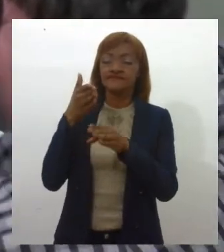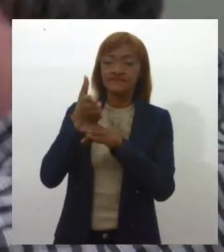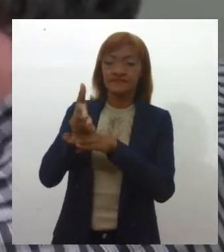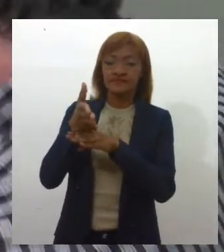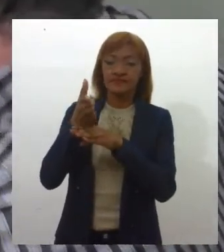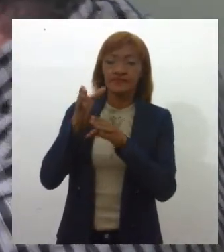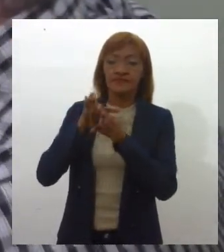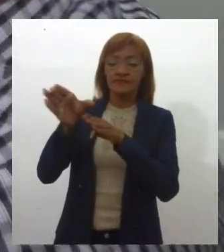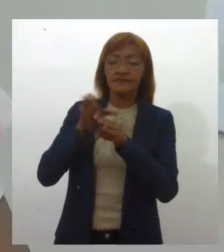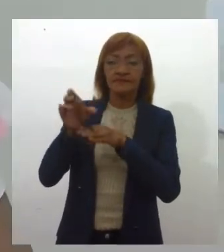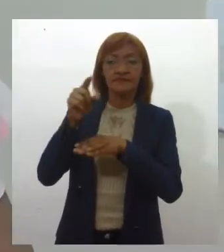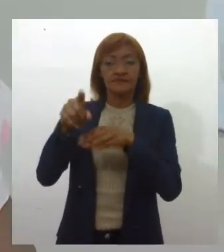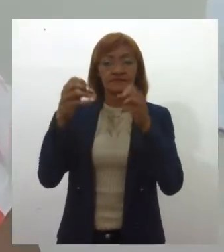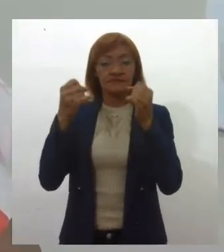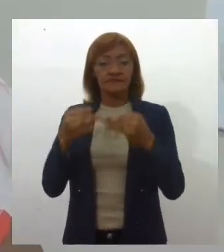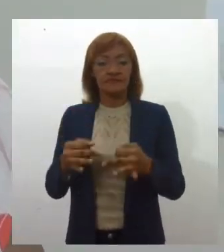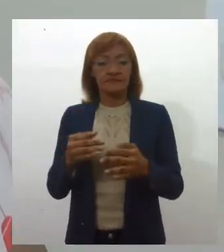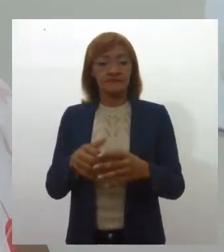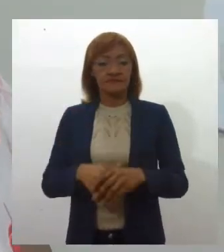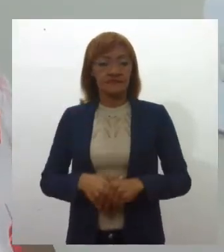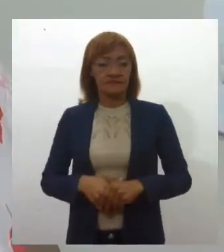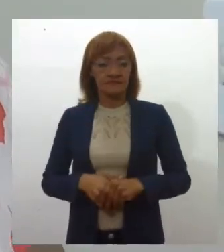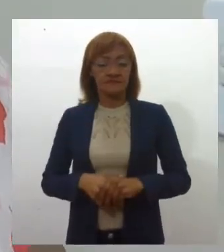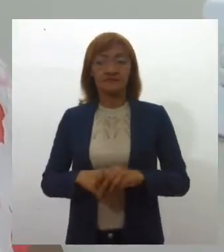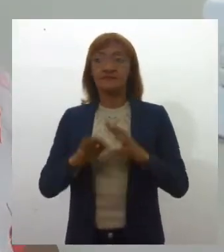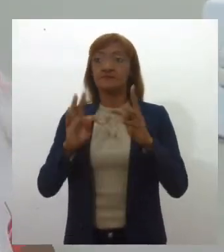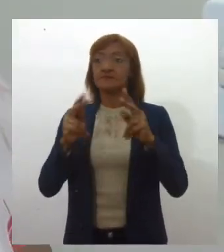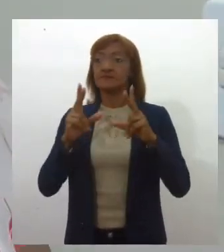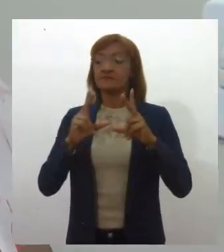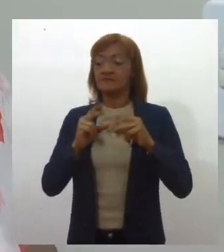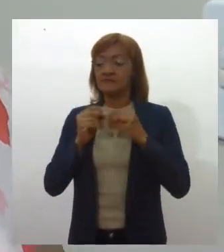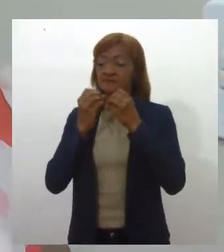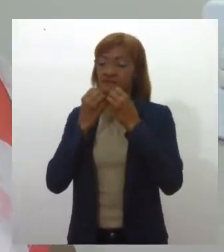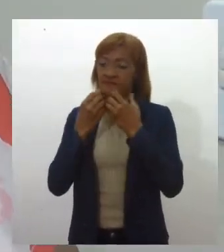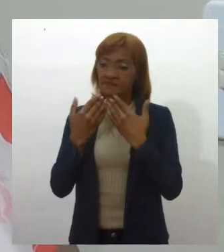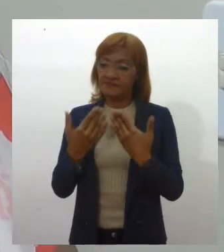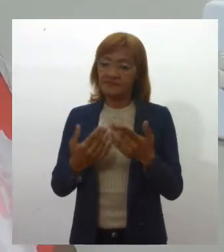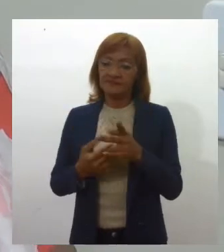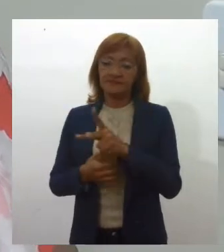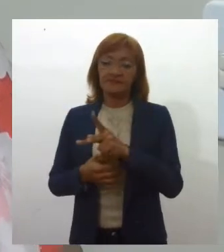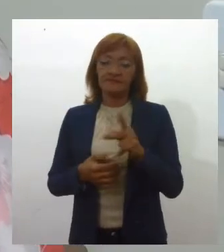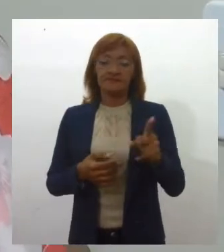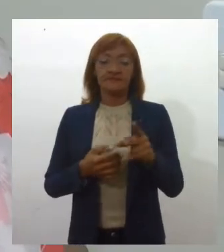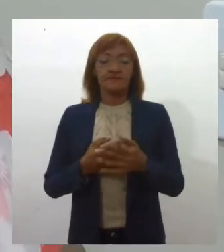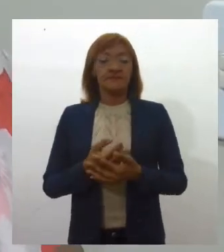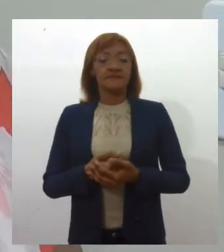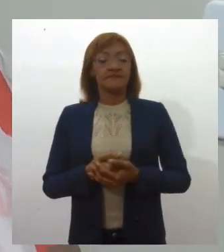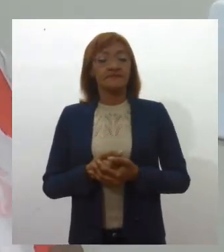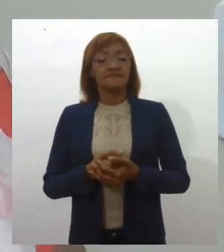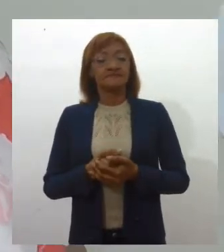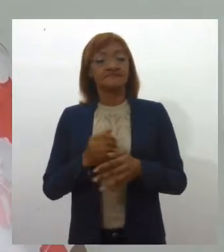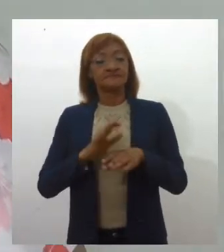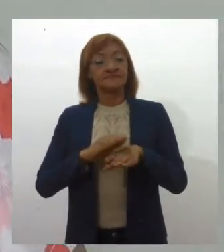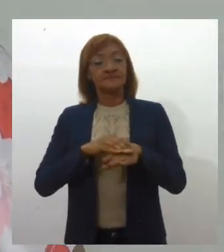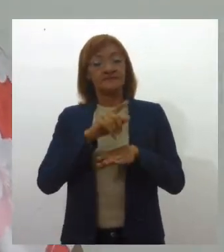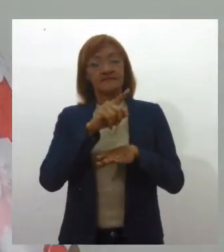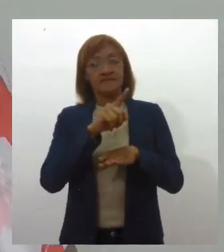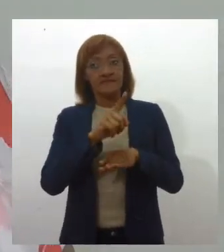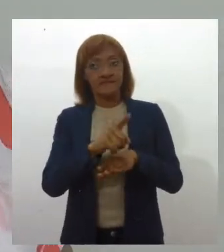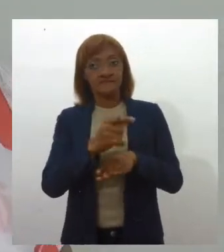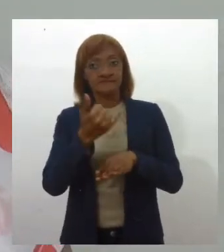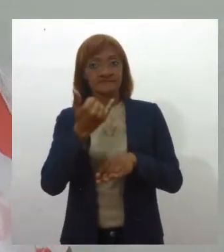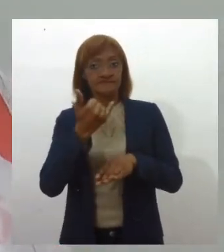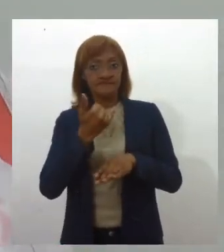pagamento da taxa de esgoto. Fomos bem recebidos pelo presidente, né, doutor Carlos Melo, onde ele se propôs ir ao